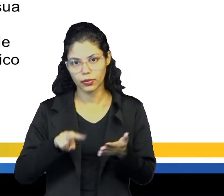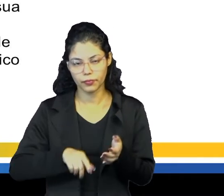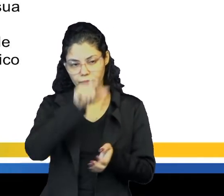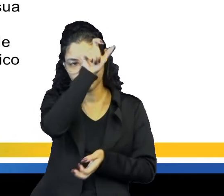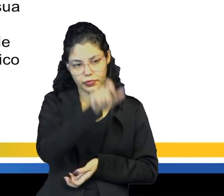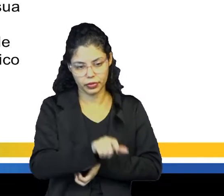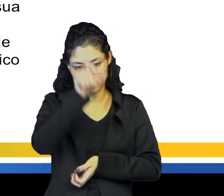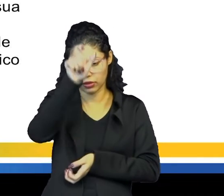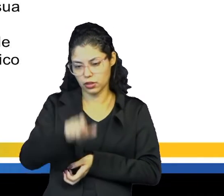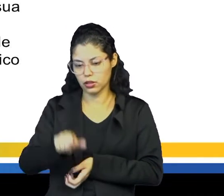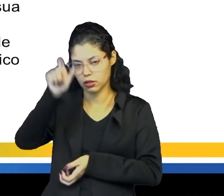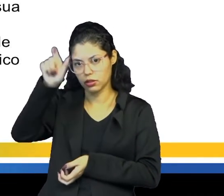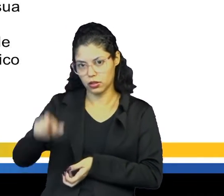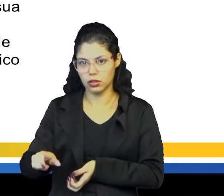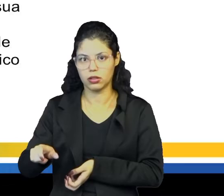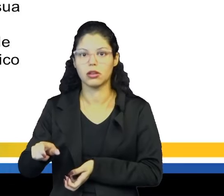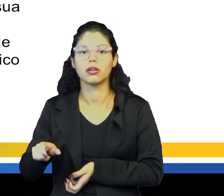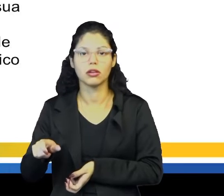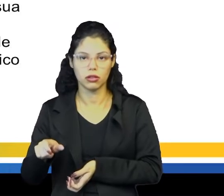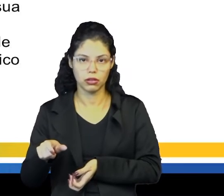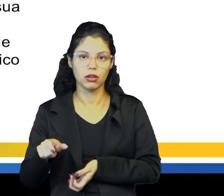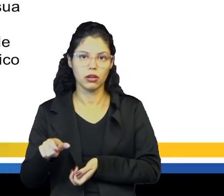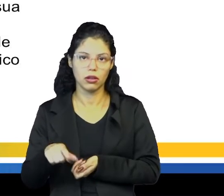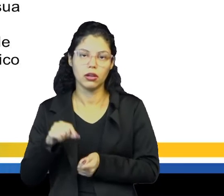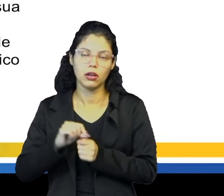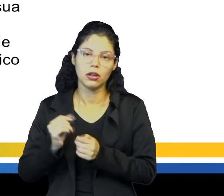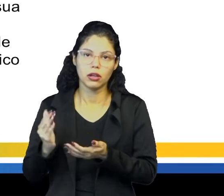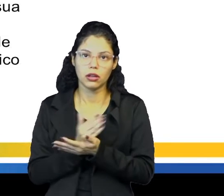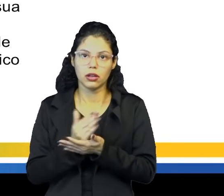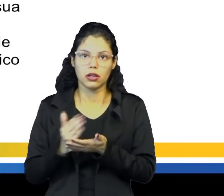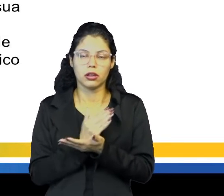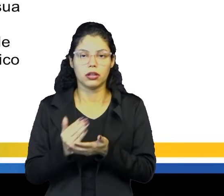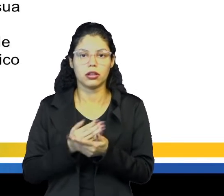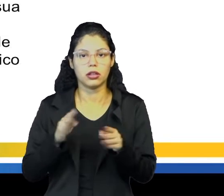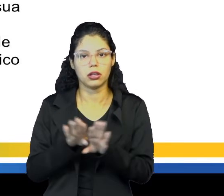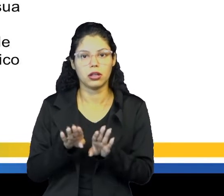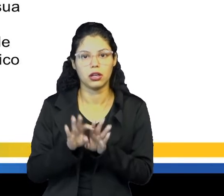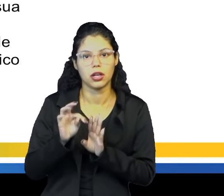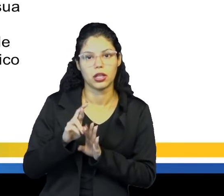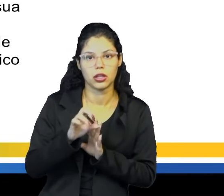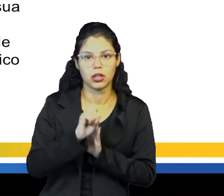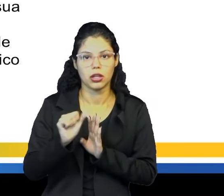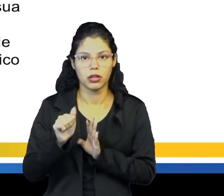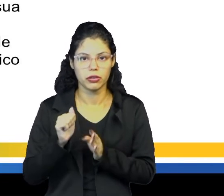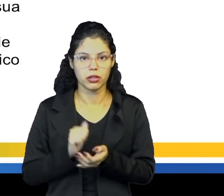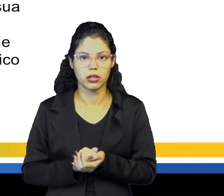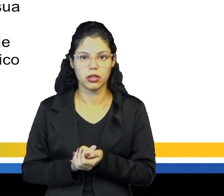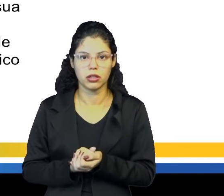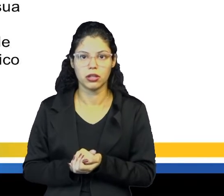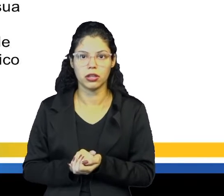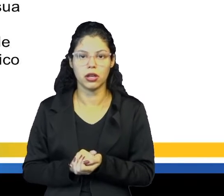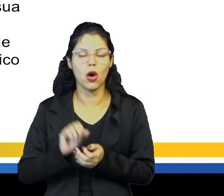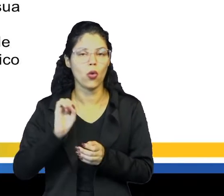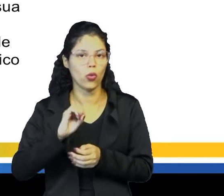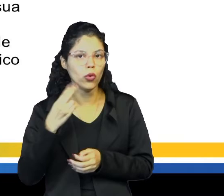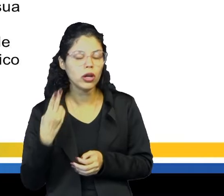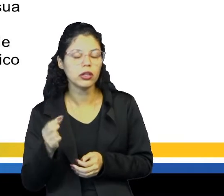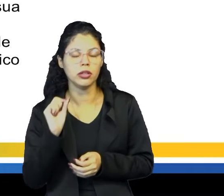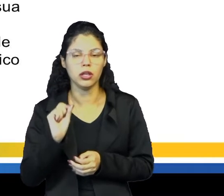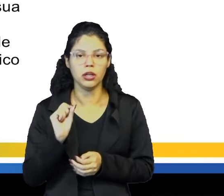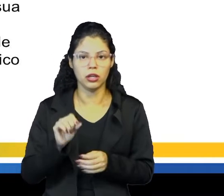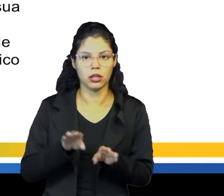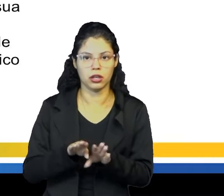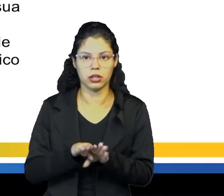colunas, de cima para baixo. A sua execução é de algum modo mais tosca, né, que a escrita maia clássico, o que levou